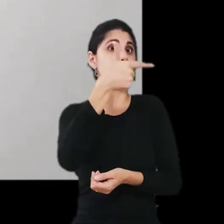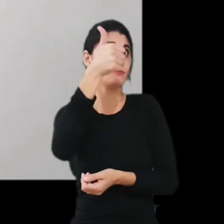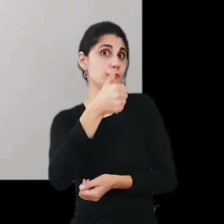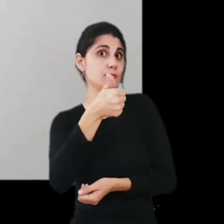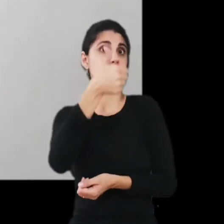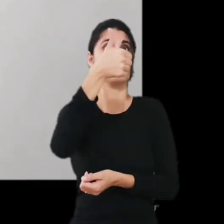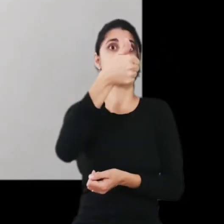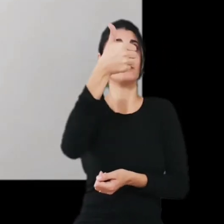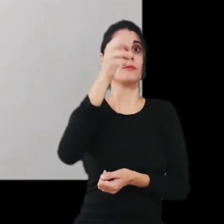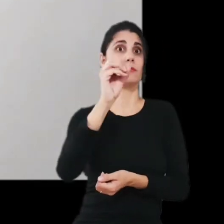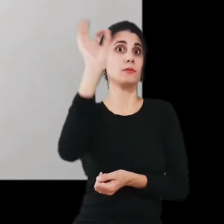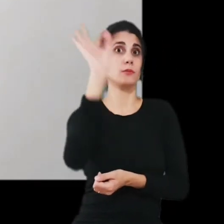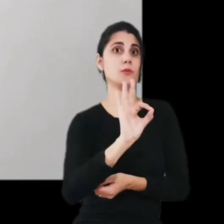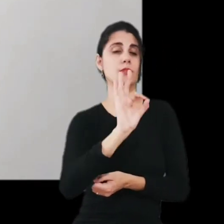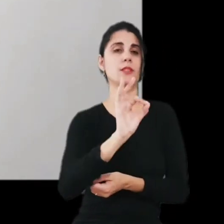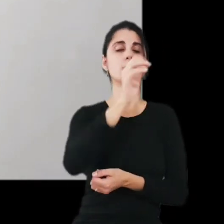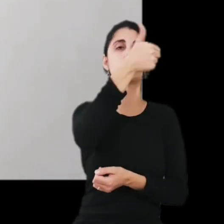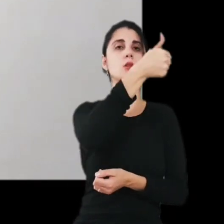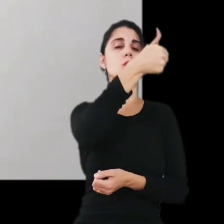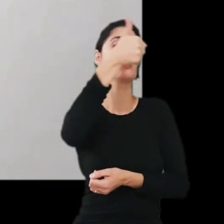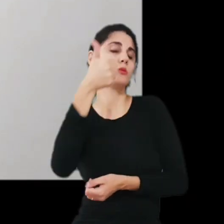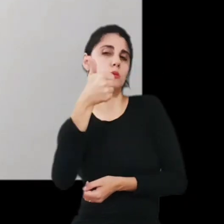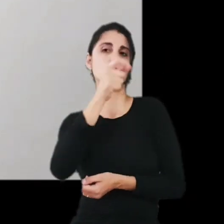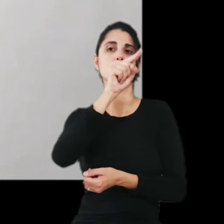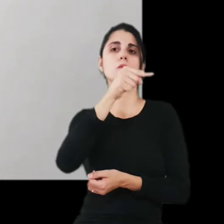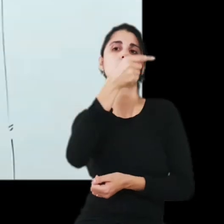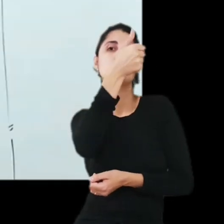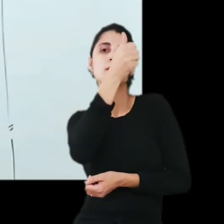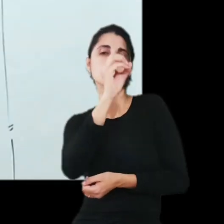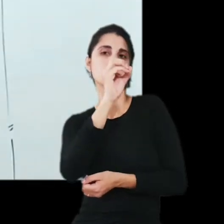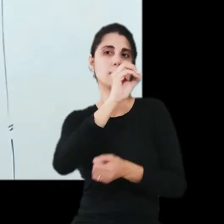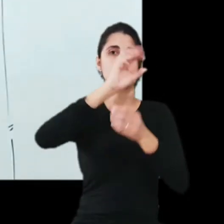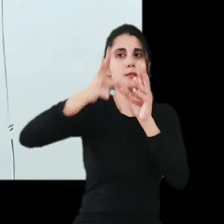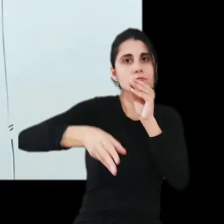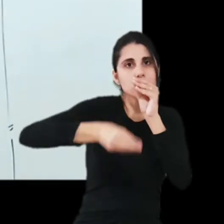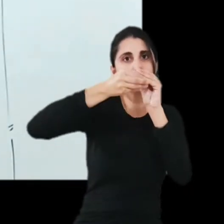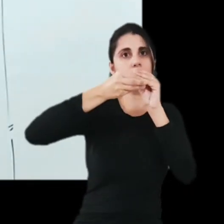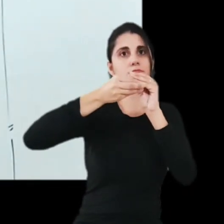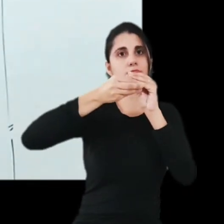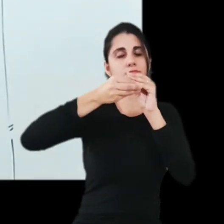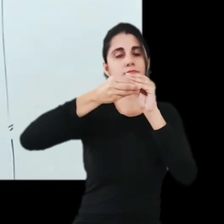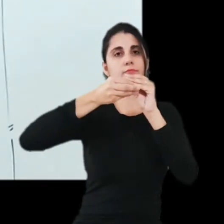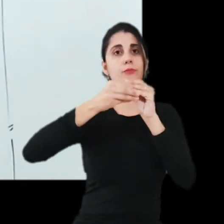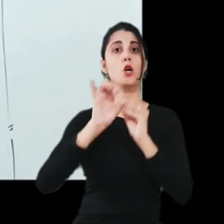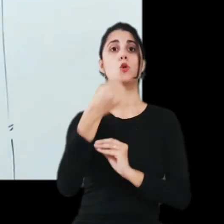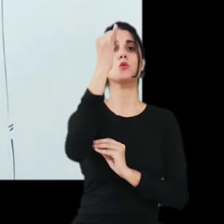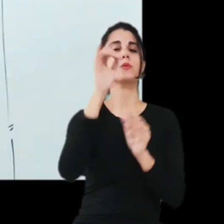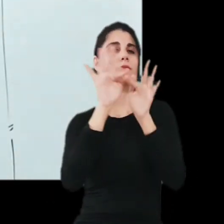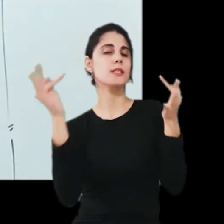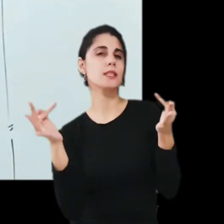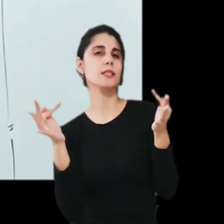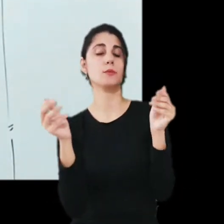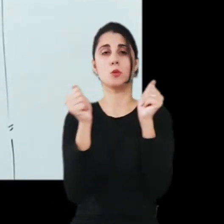10%, dá R$12,10. Essa é, pessoal, a grande diferença do juro simples e juro composto. No